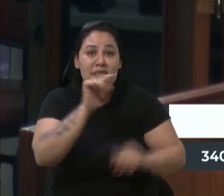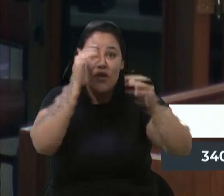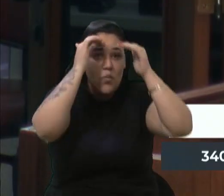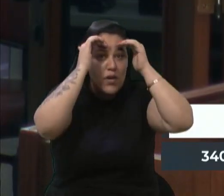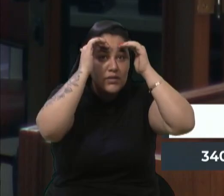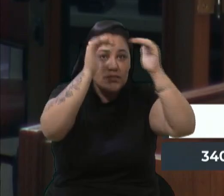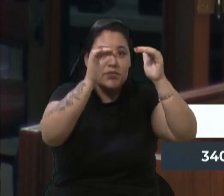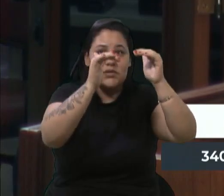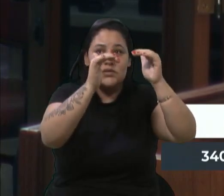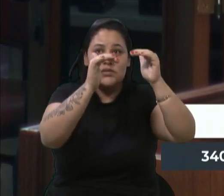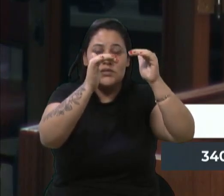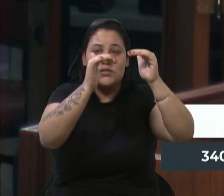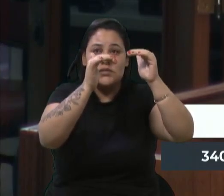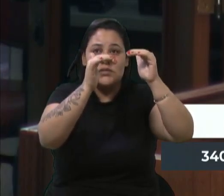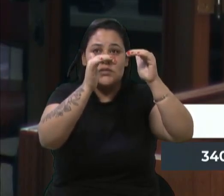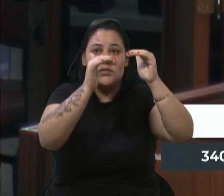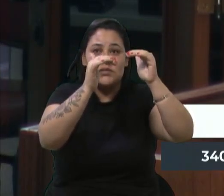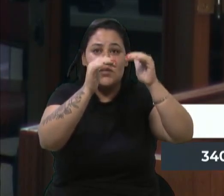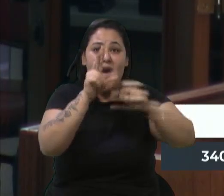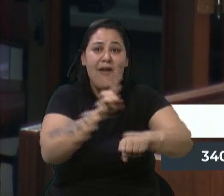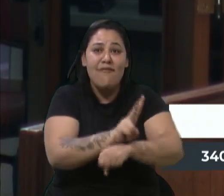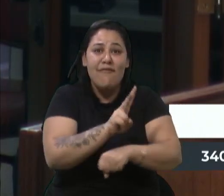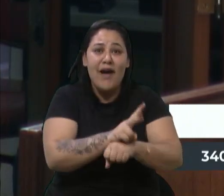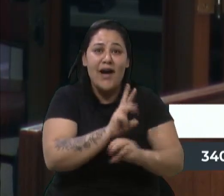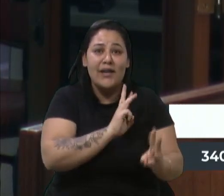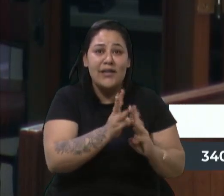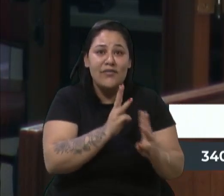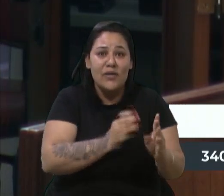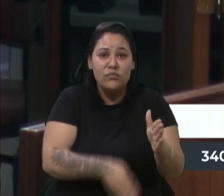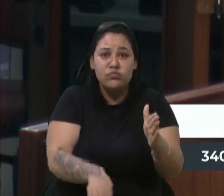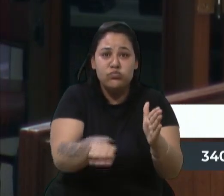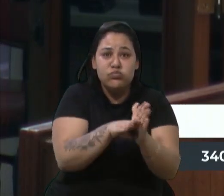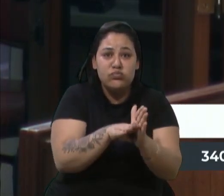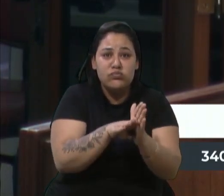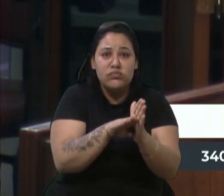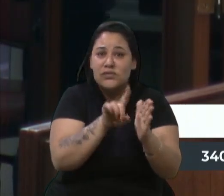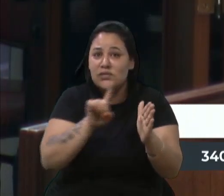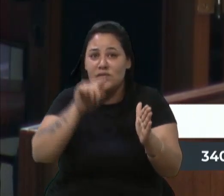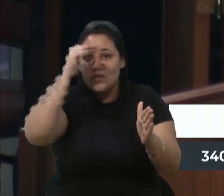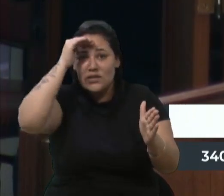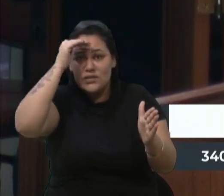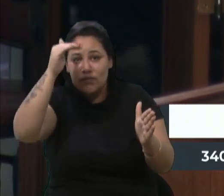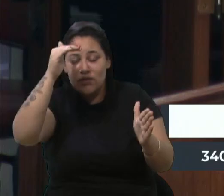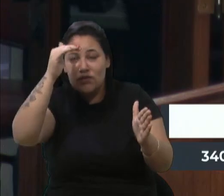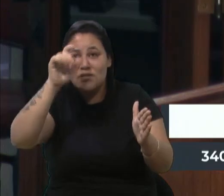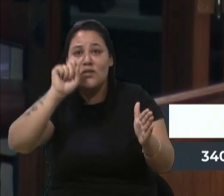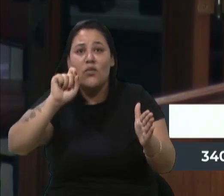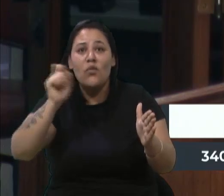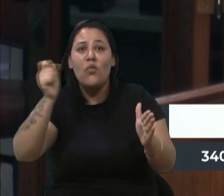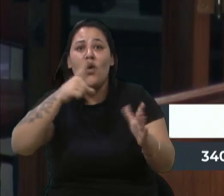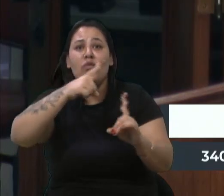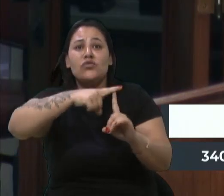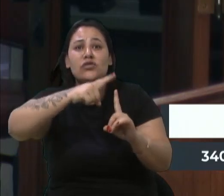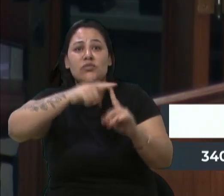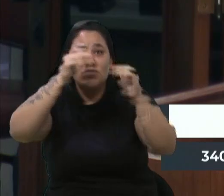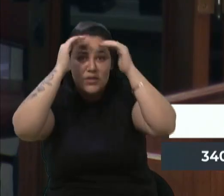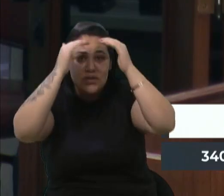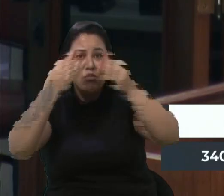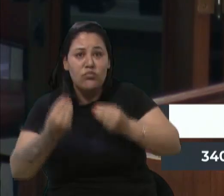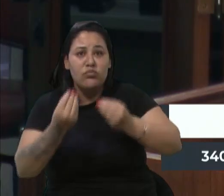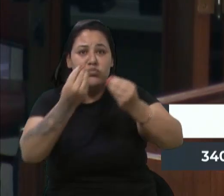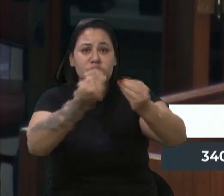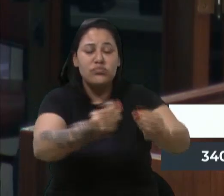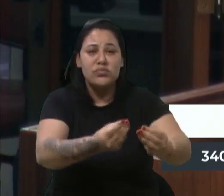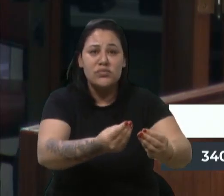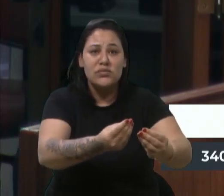respeita sequer a vaga da van, vereador Fantinel. Que educação que tu estás dando